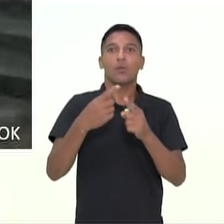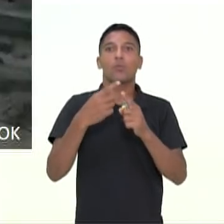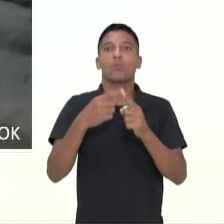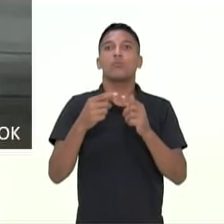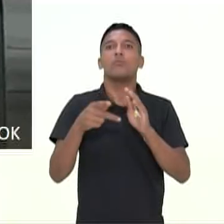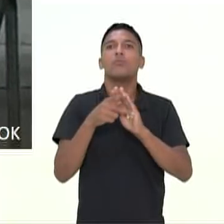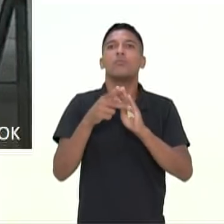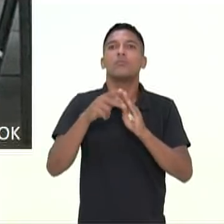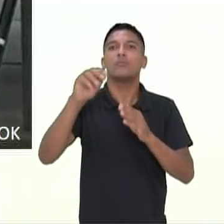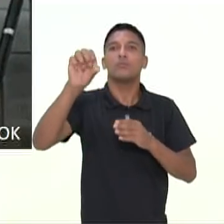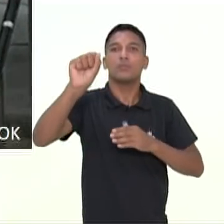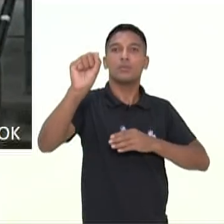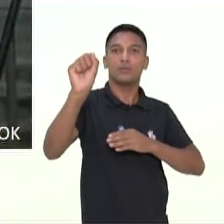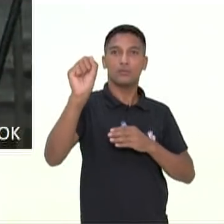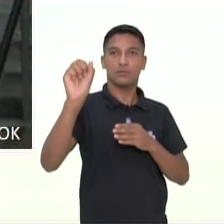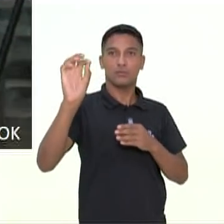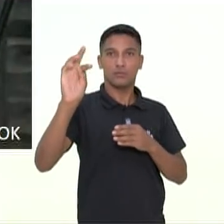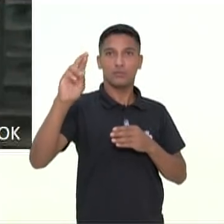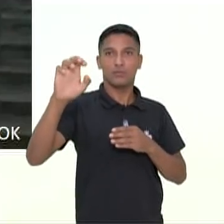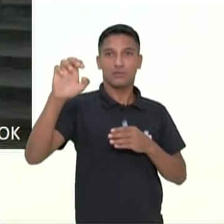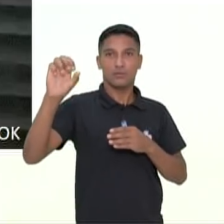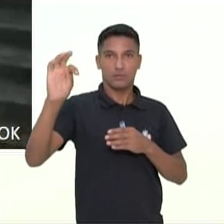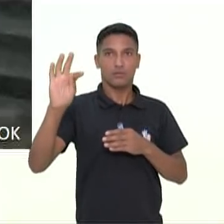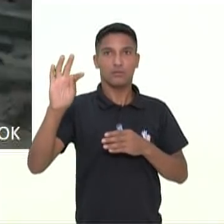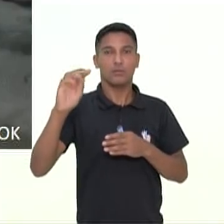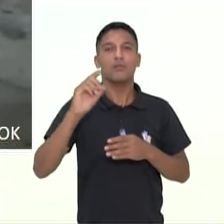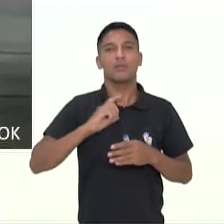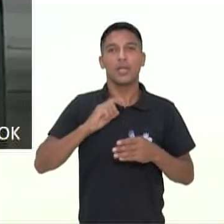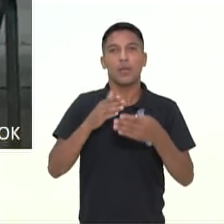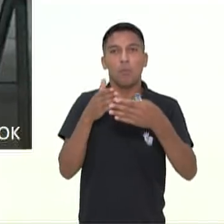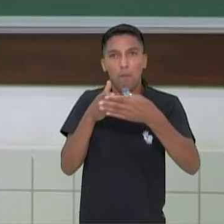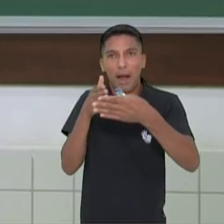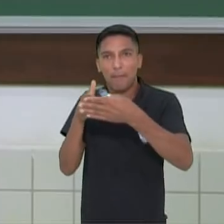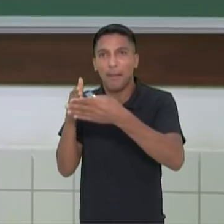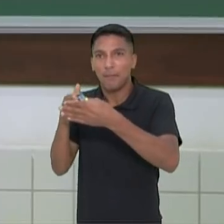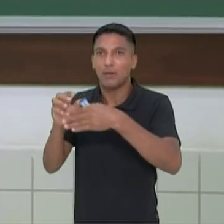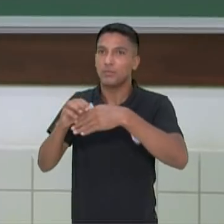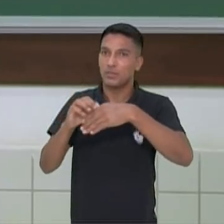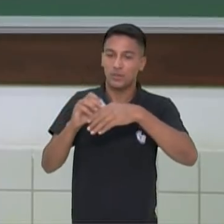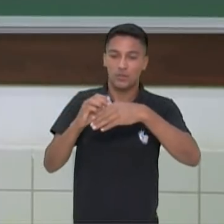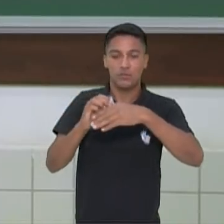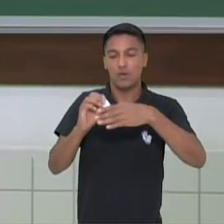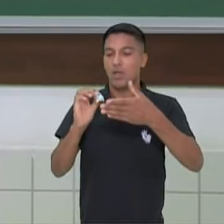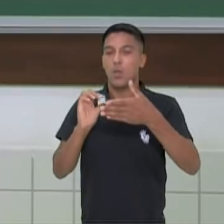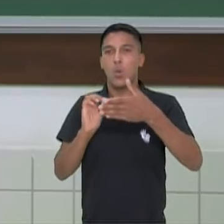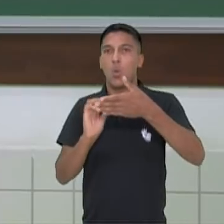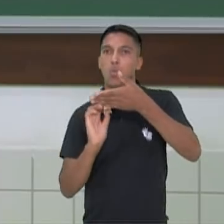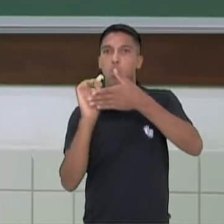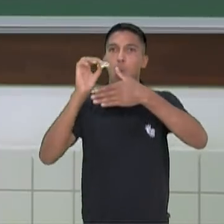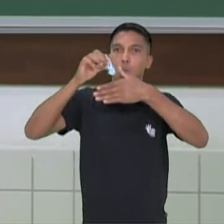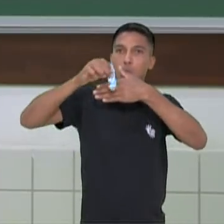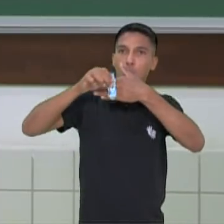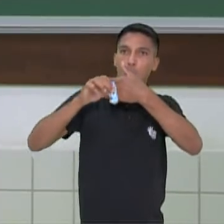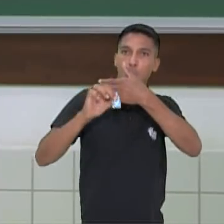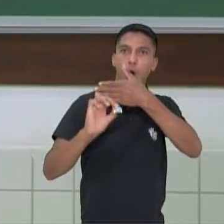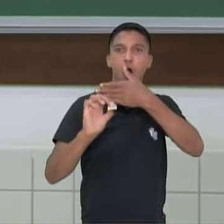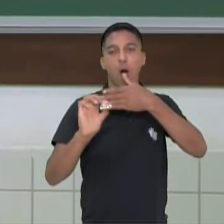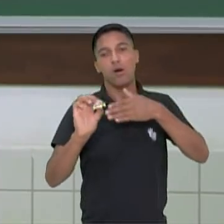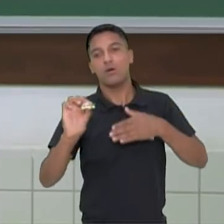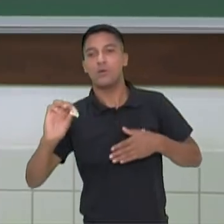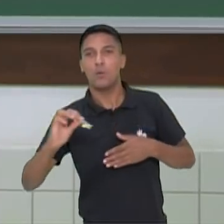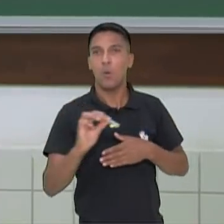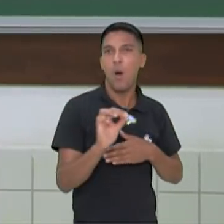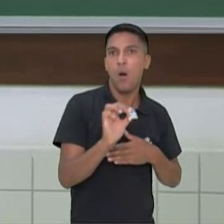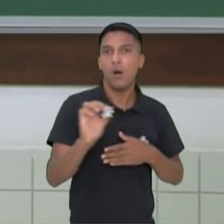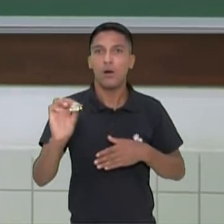ela tem vários, né, obstáculos na pista, né? Várias rampas que o skatista tem que